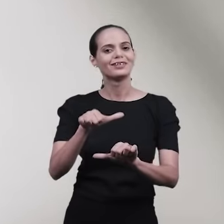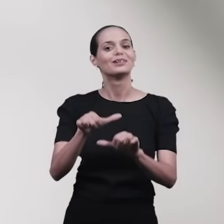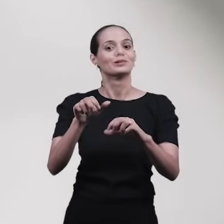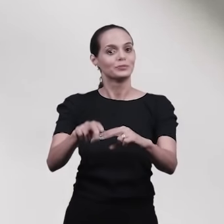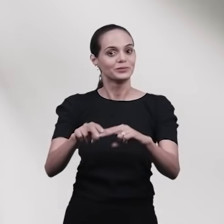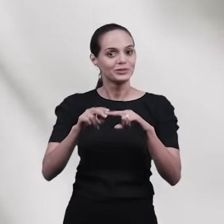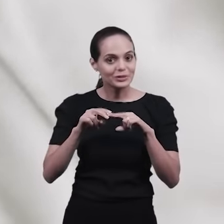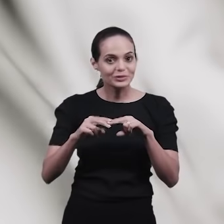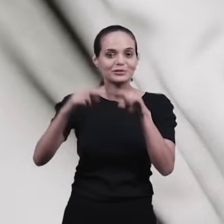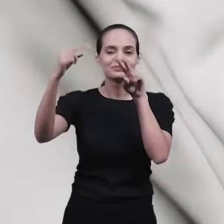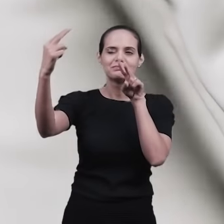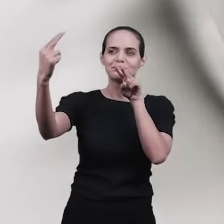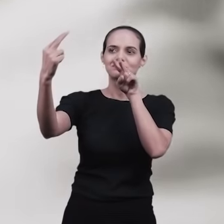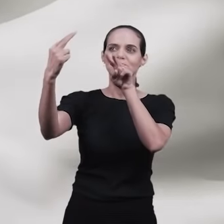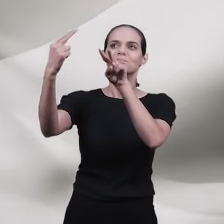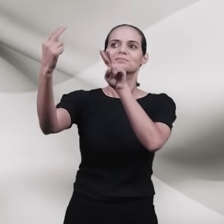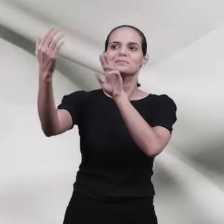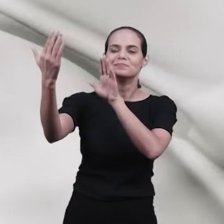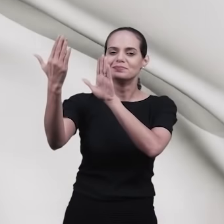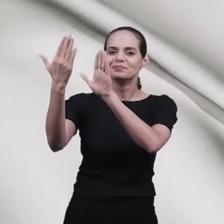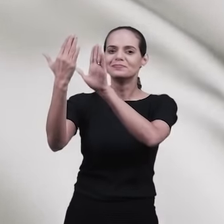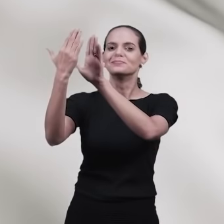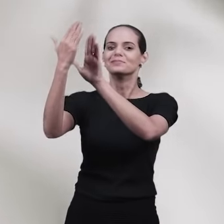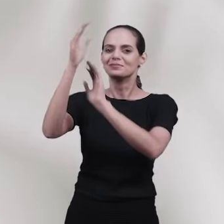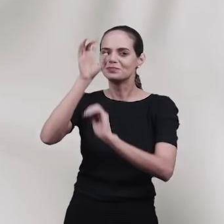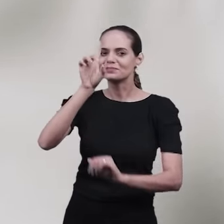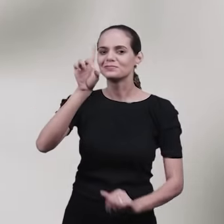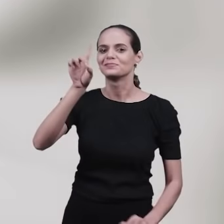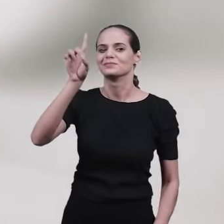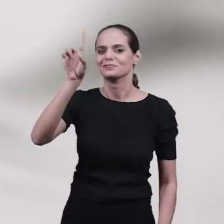glorificados para verem o vosso